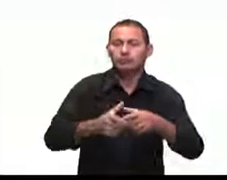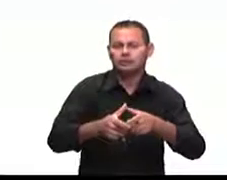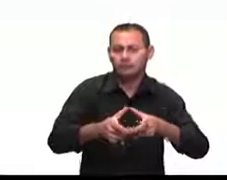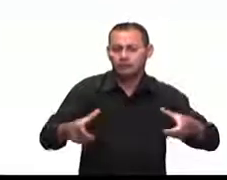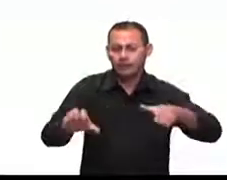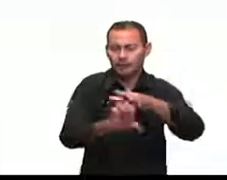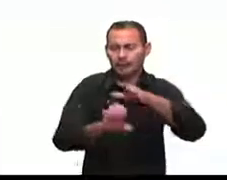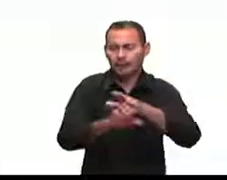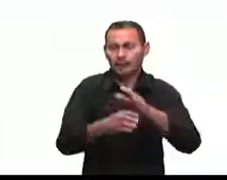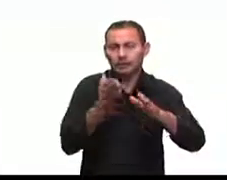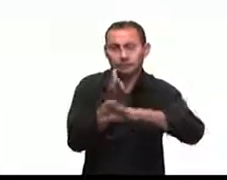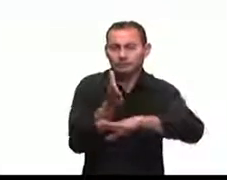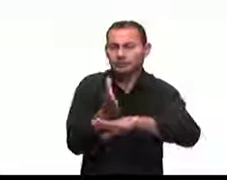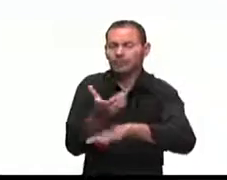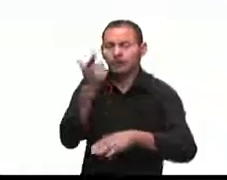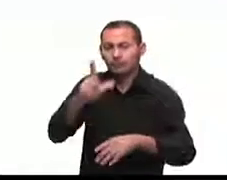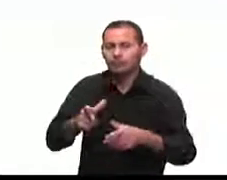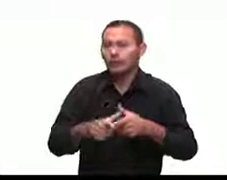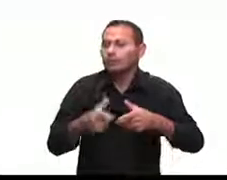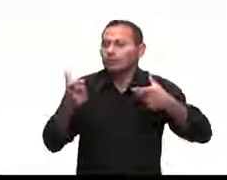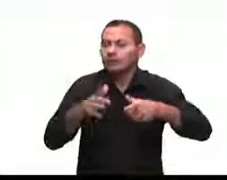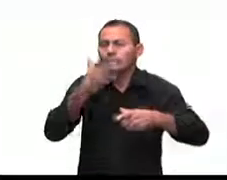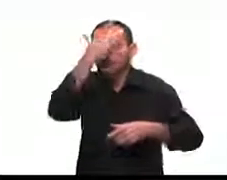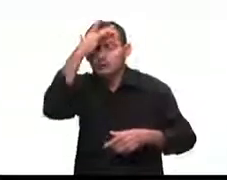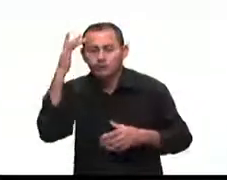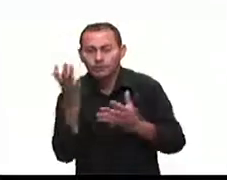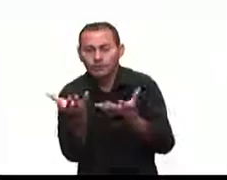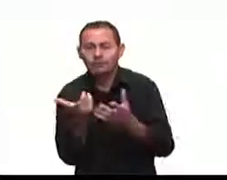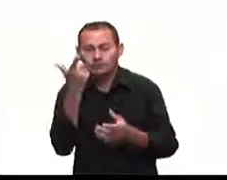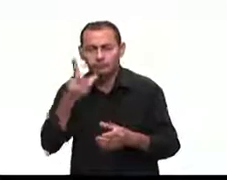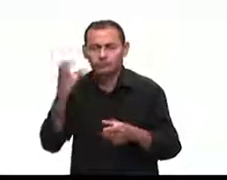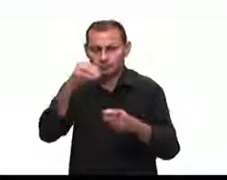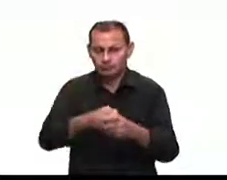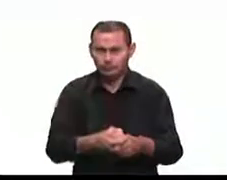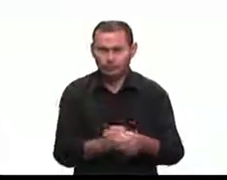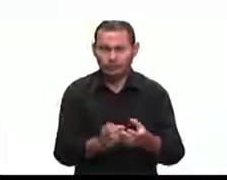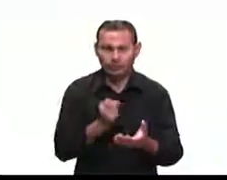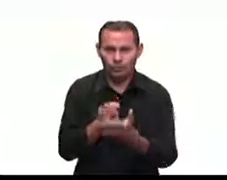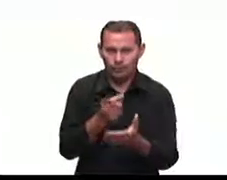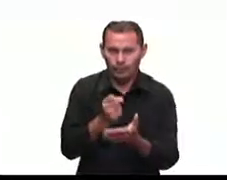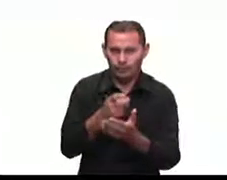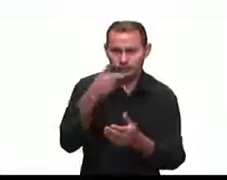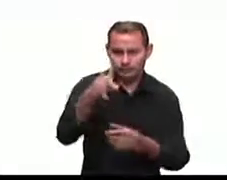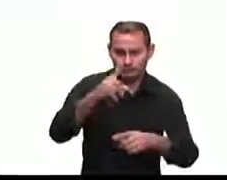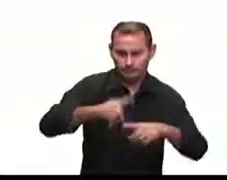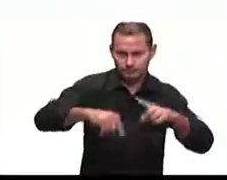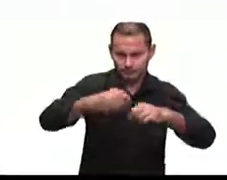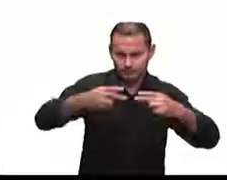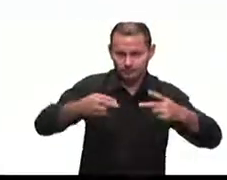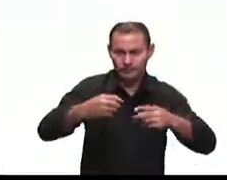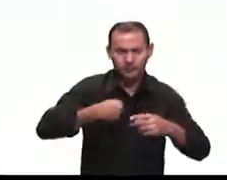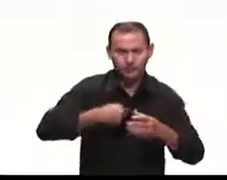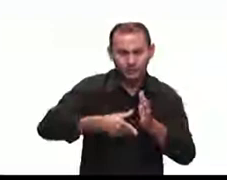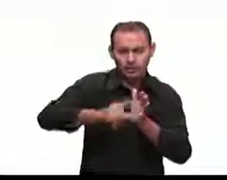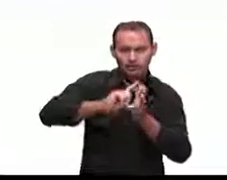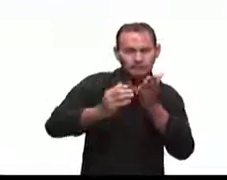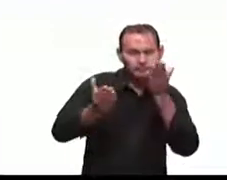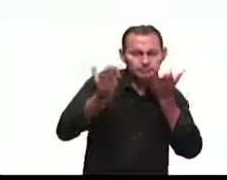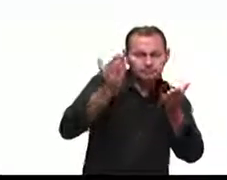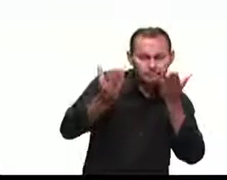empresa quer conquistar. Então, né, como eu falei para vocês, eu avalio